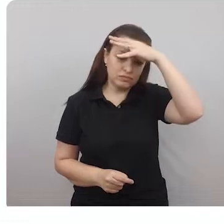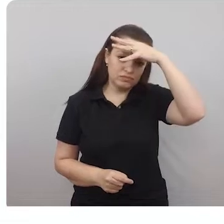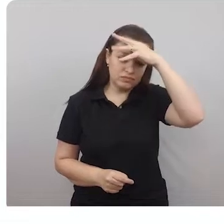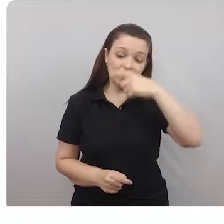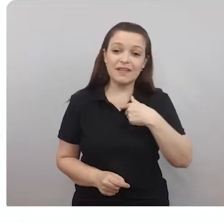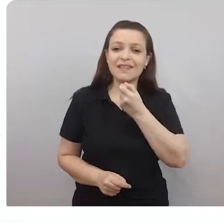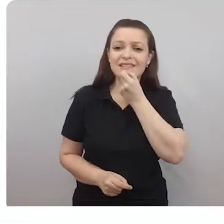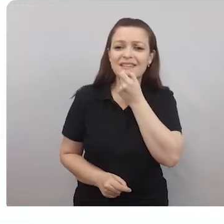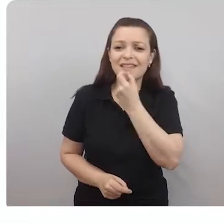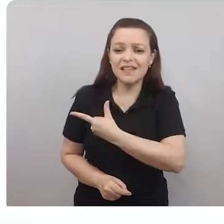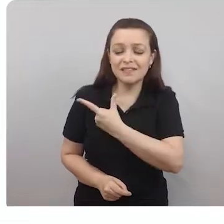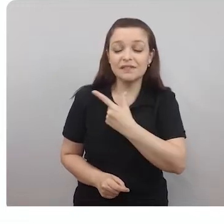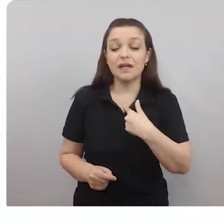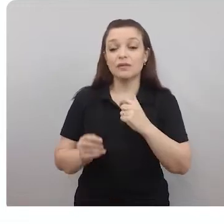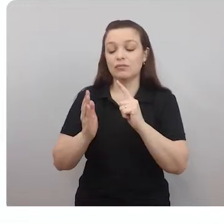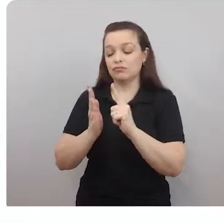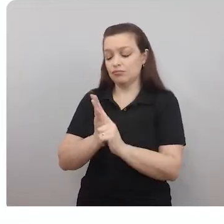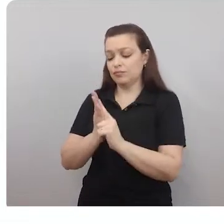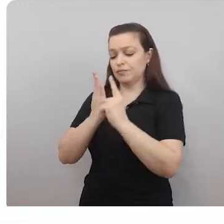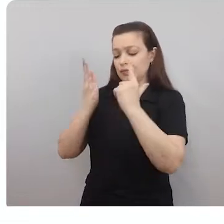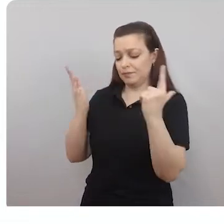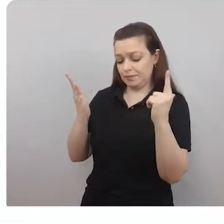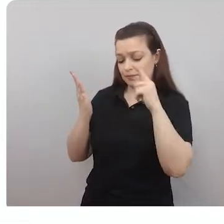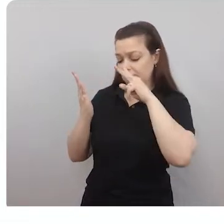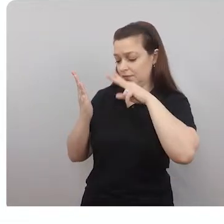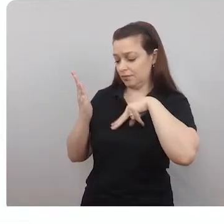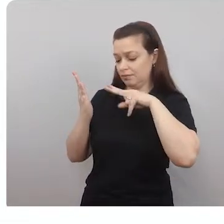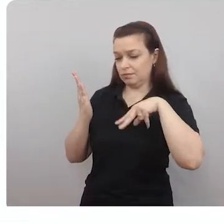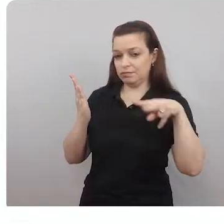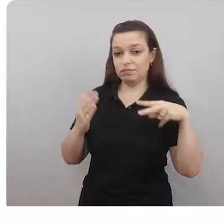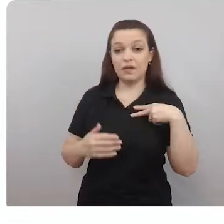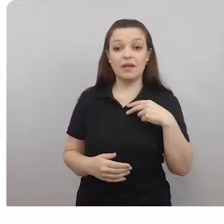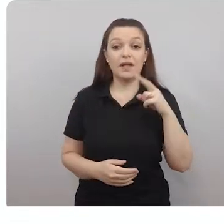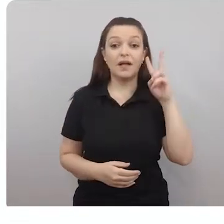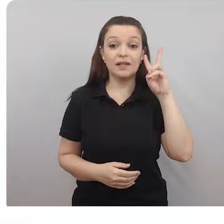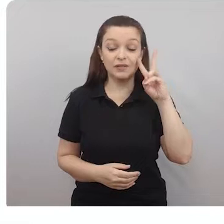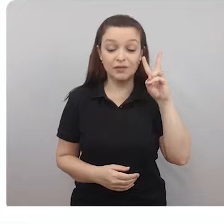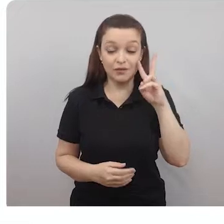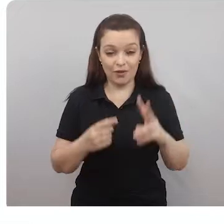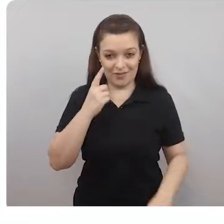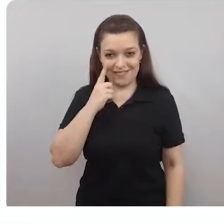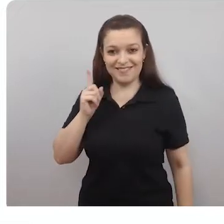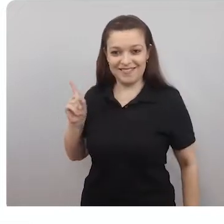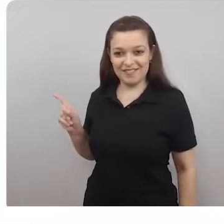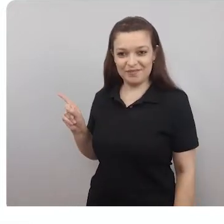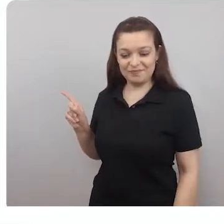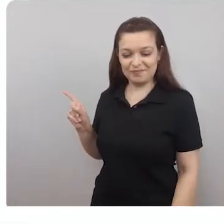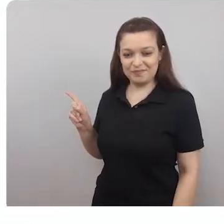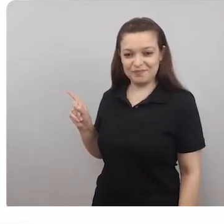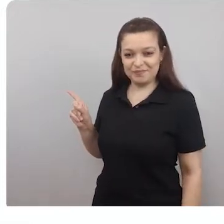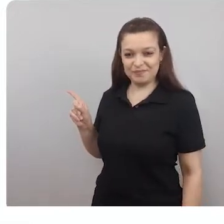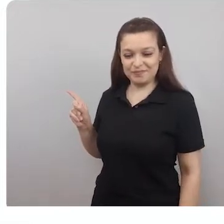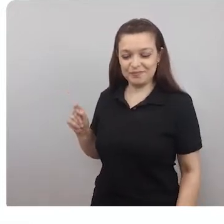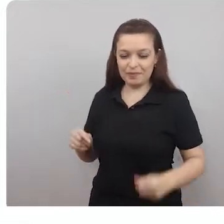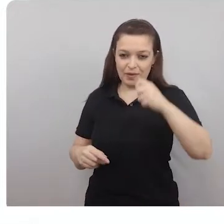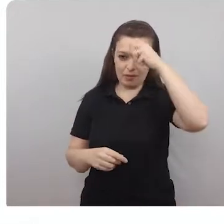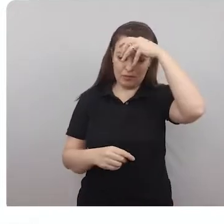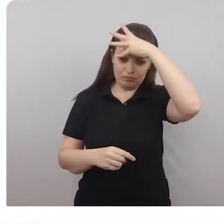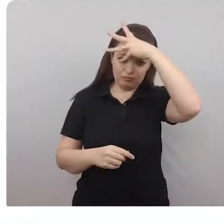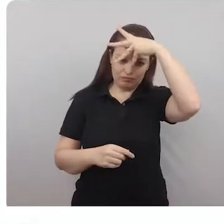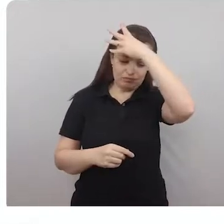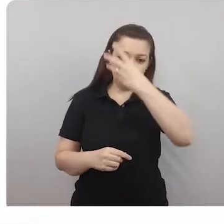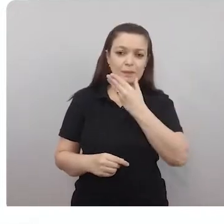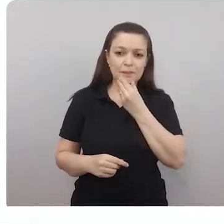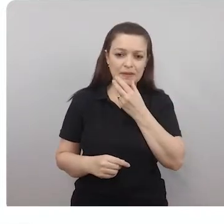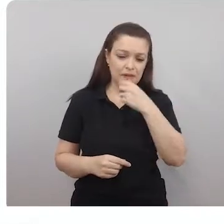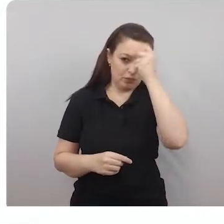tão engraçadinho, lendo um jornal que participa da história. Olhem lá então o Armandinho,